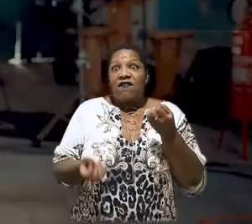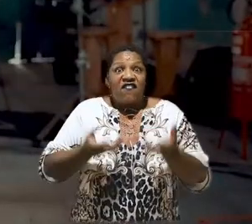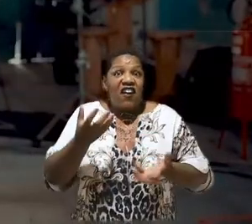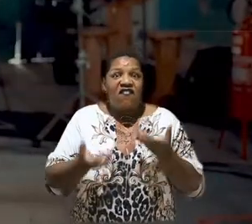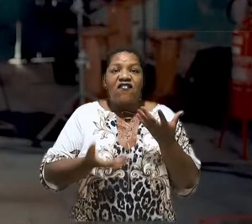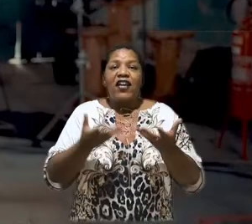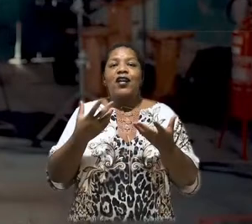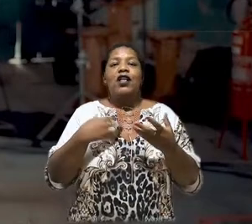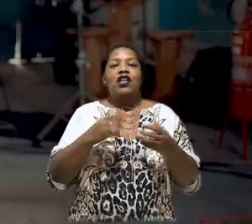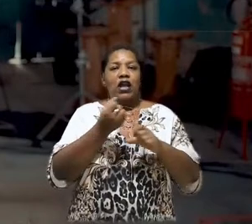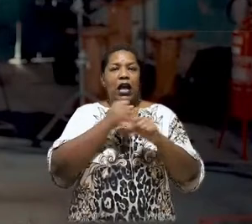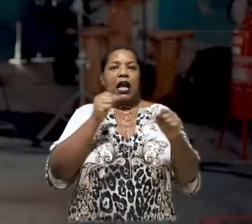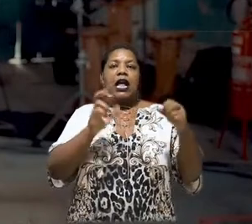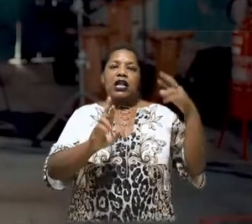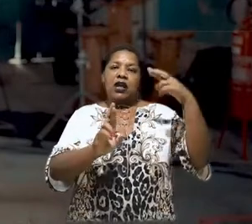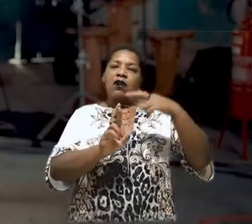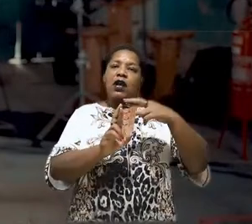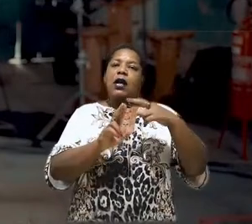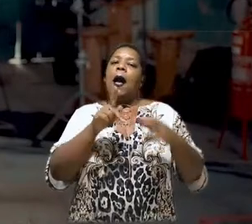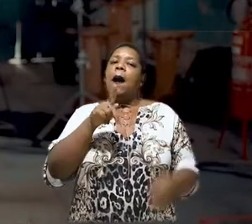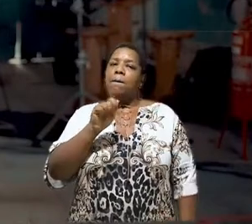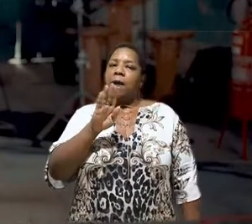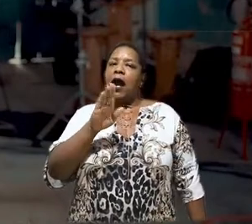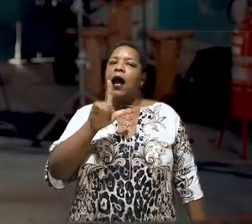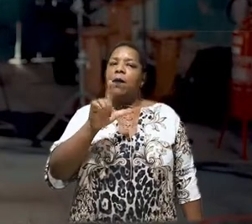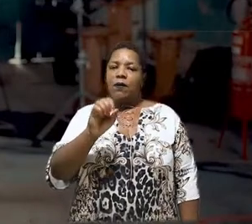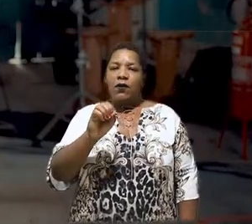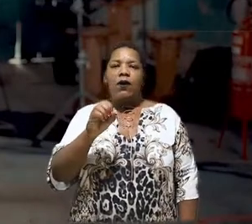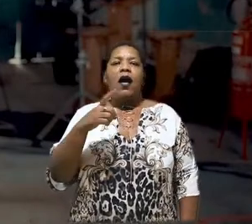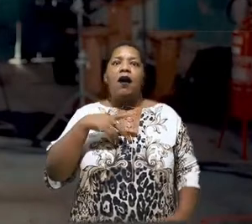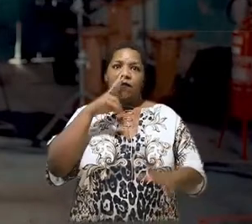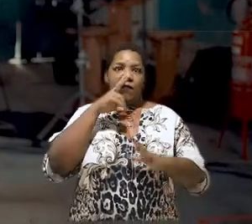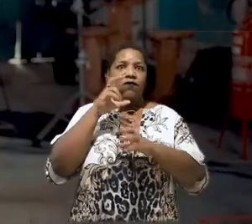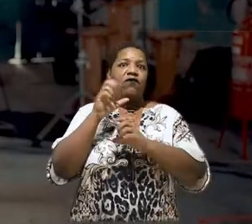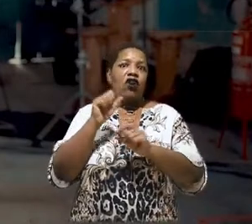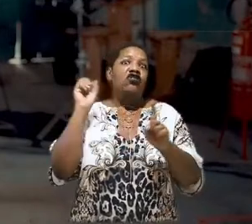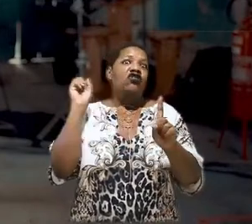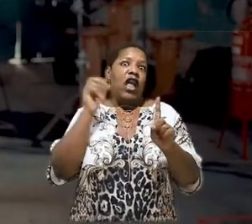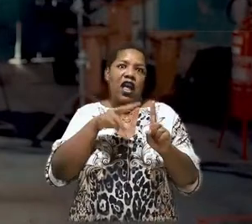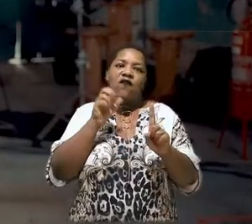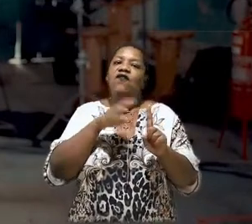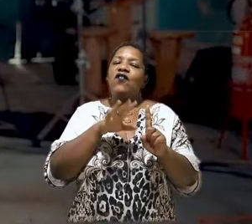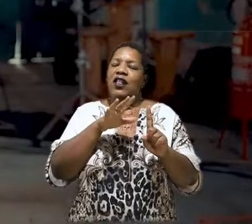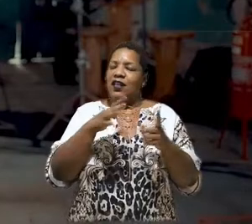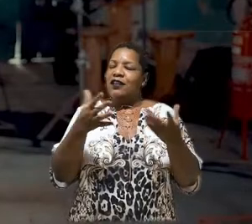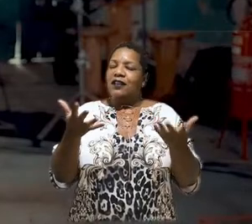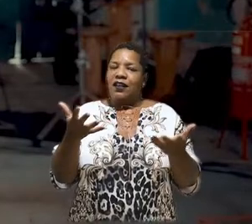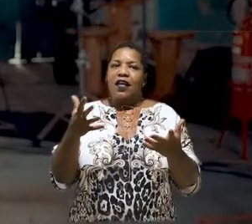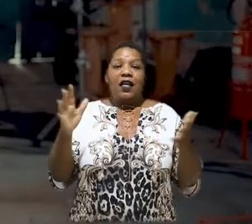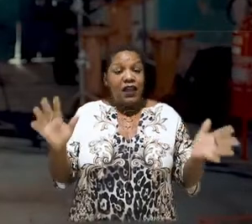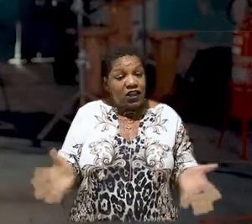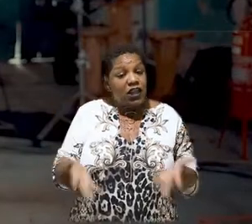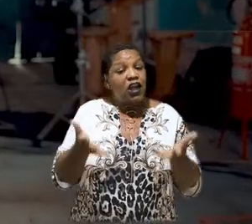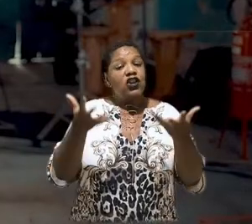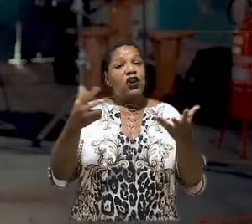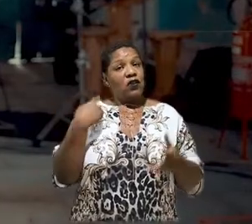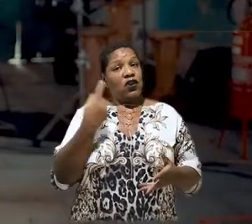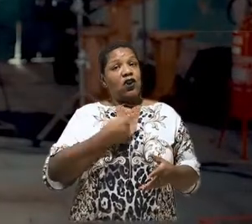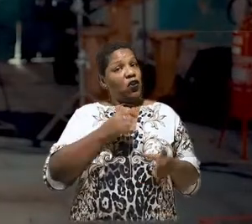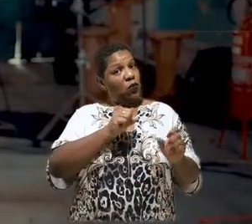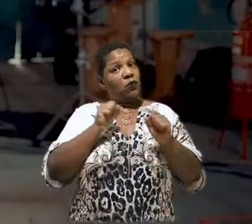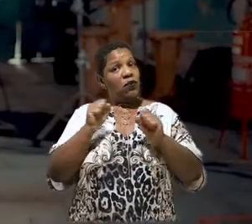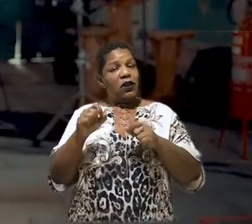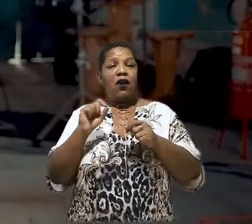fervendo a gente tem uma grande referência que a palma da gente não pode negar a forte influência dela e nesse nessa nessa